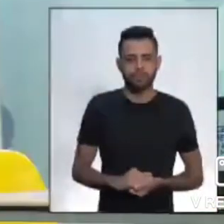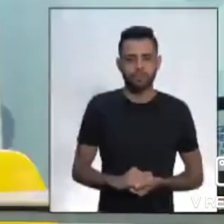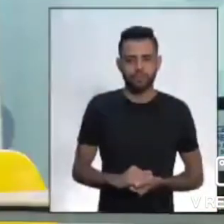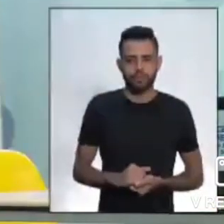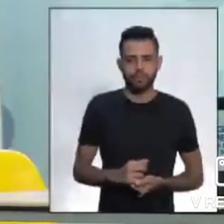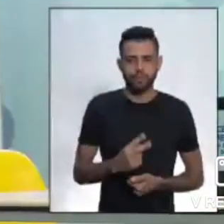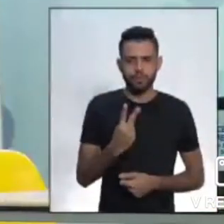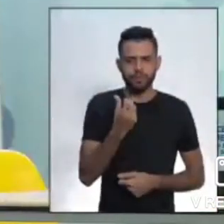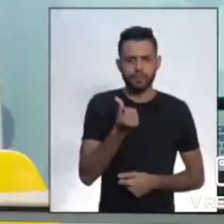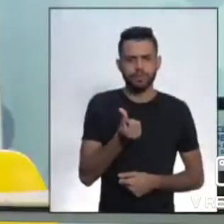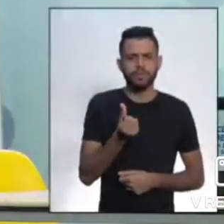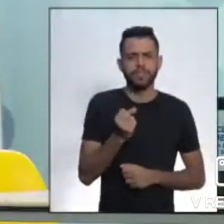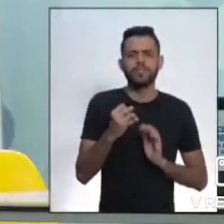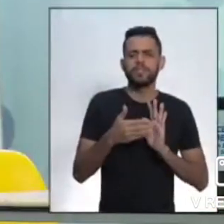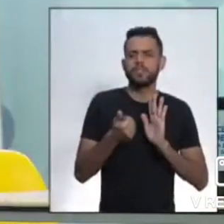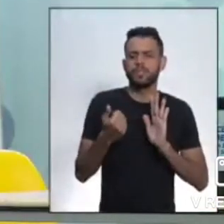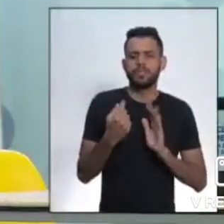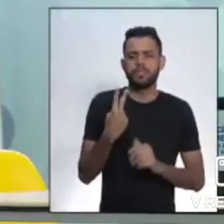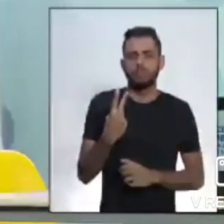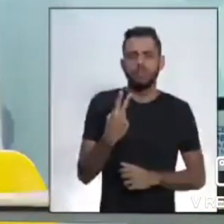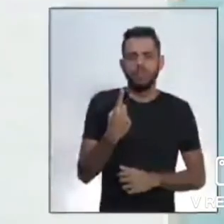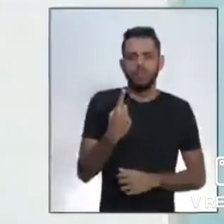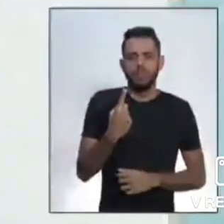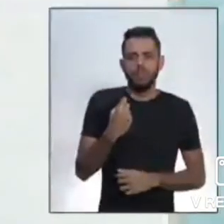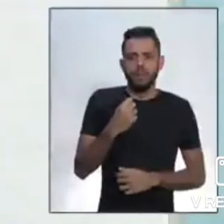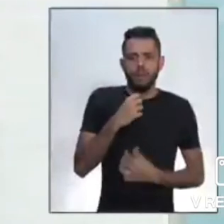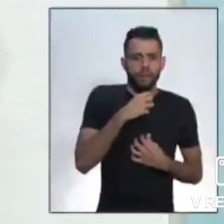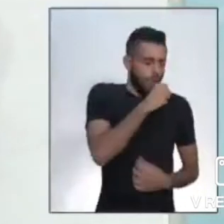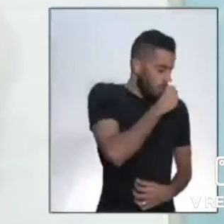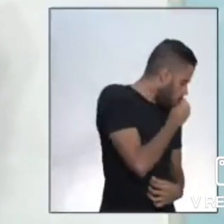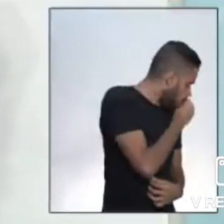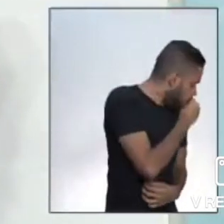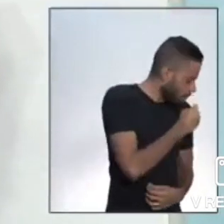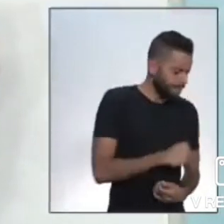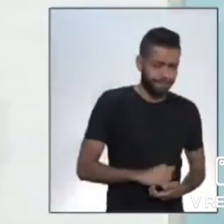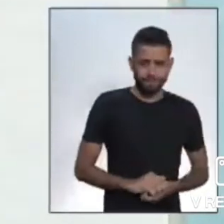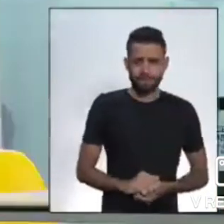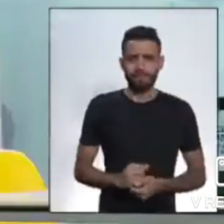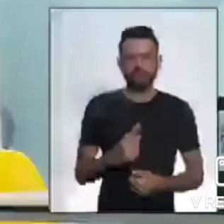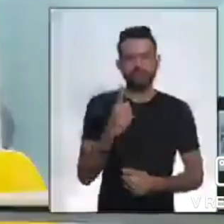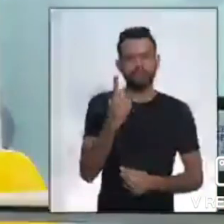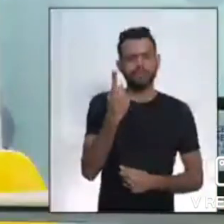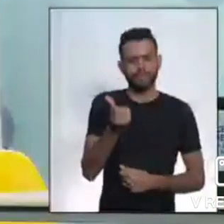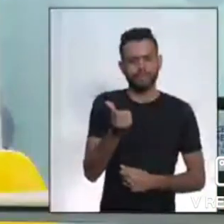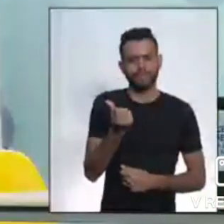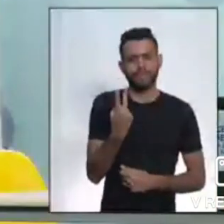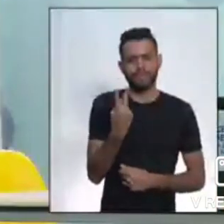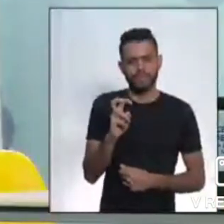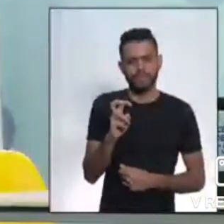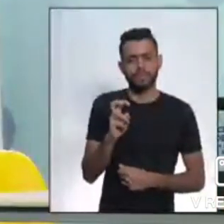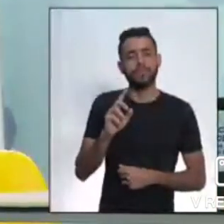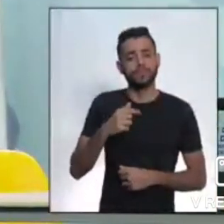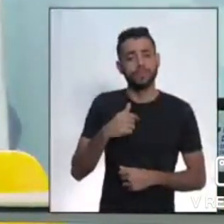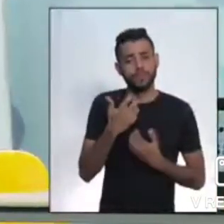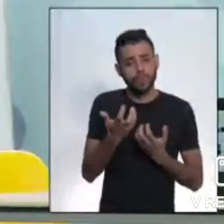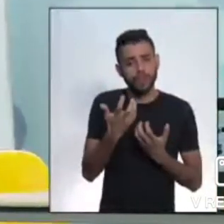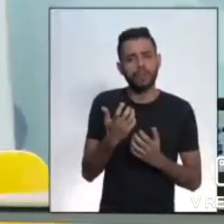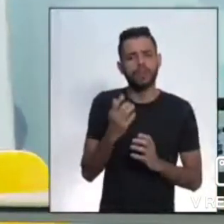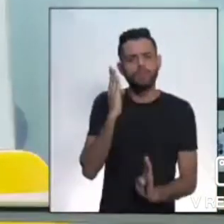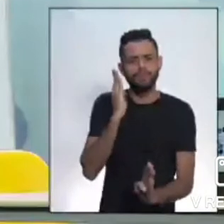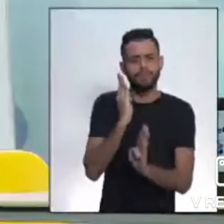26. E se eu tirar 1? Se eu tirar 1 aqui, dá a minha posição 25, que eu gostaria